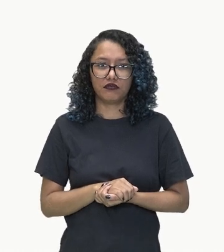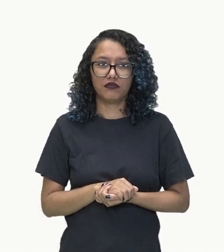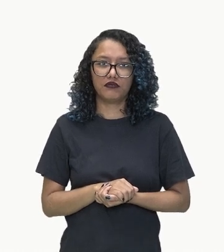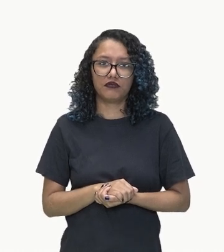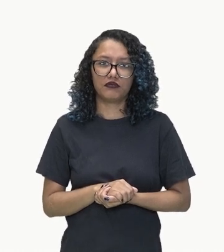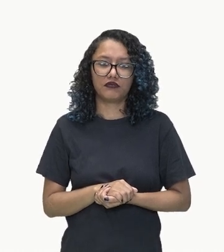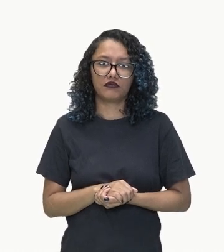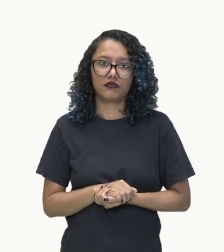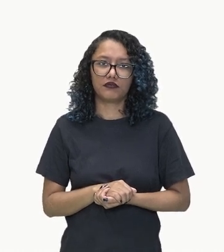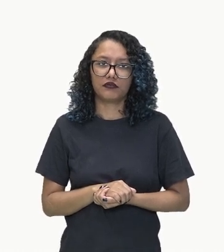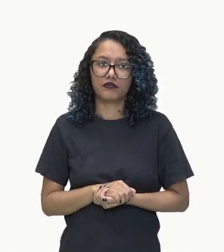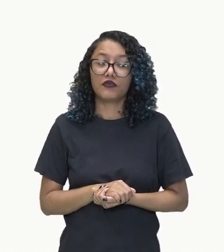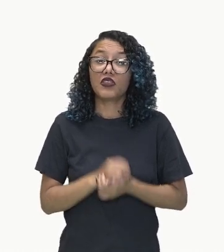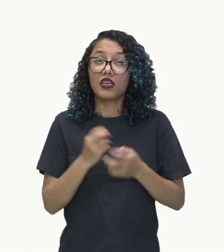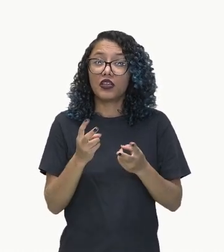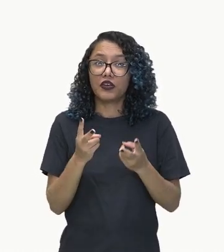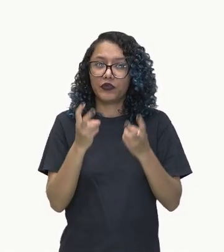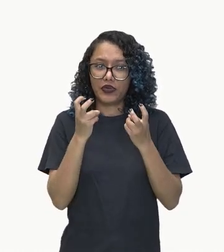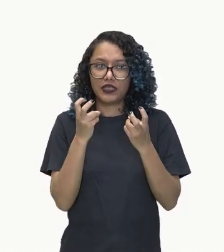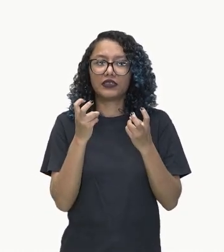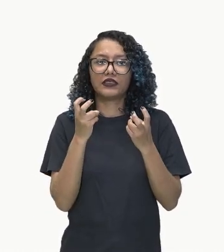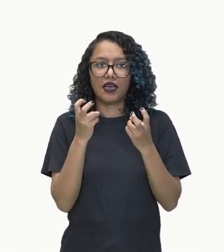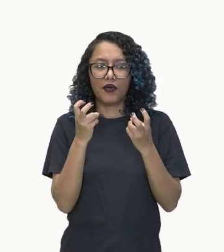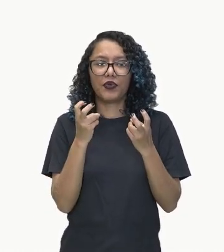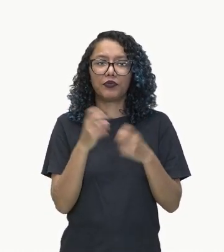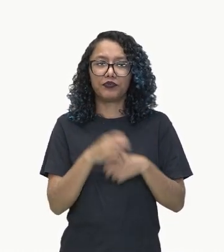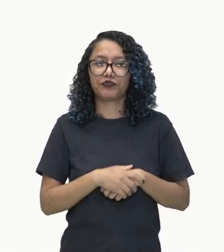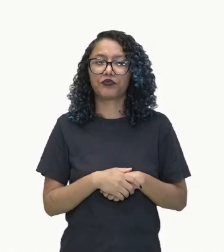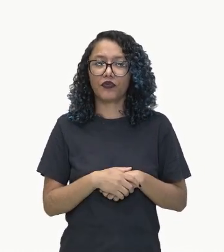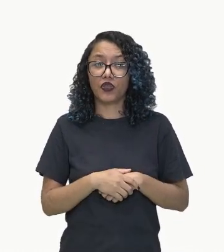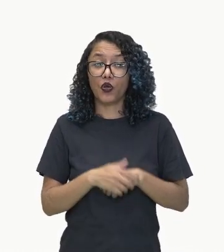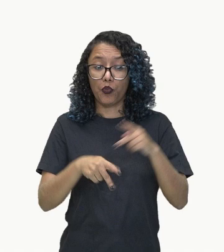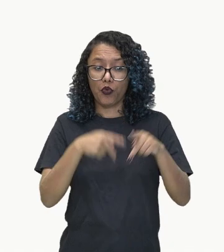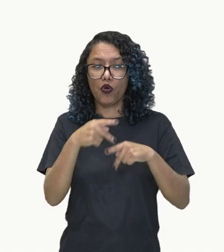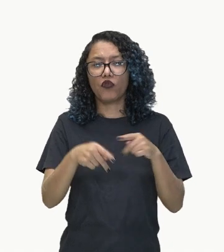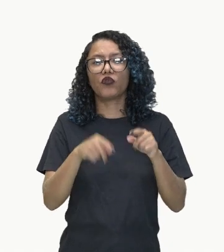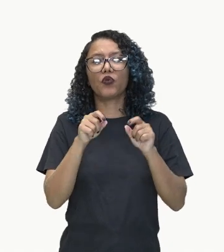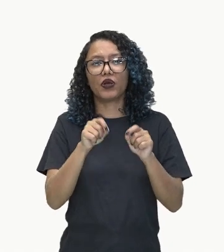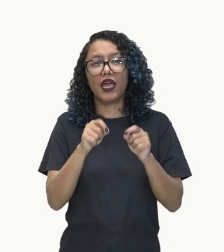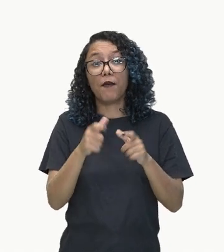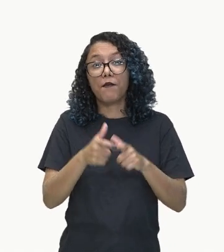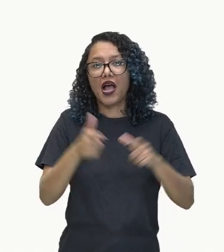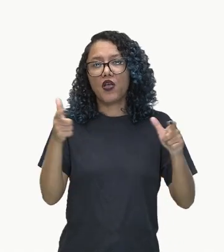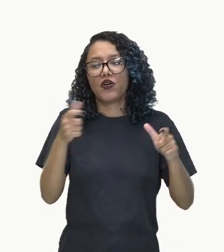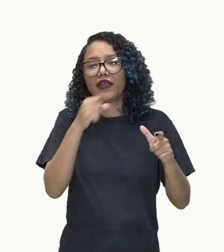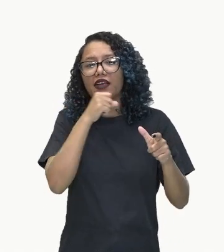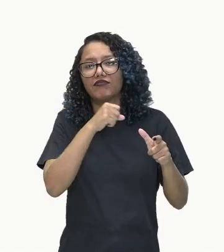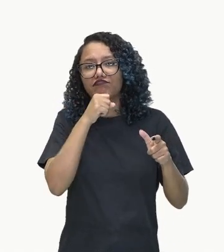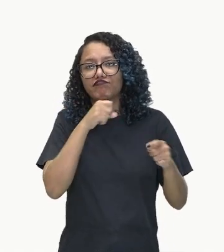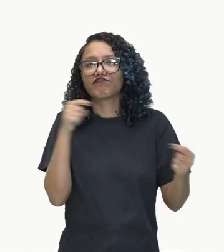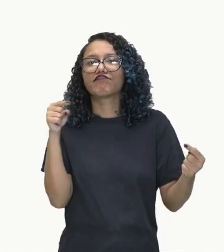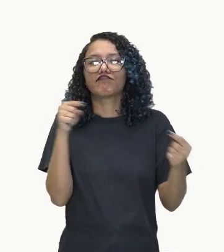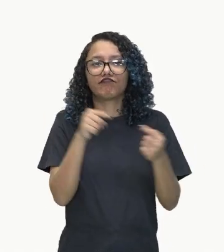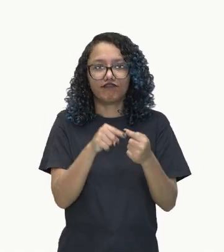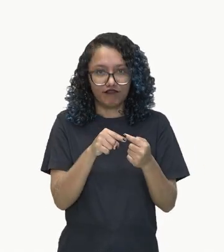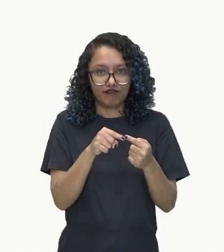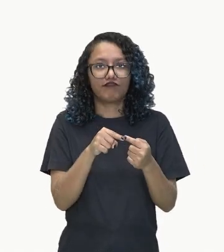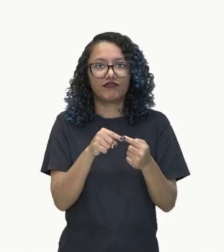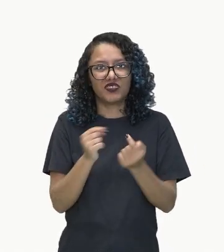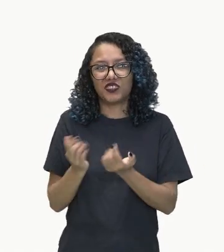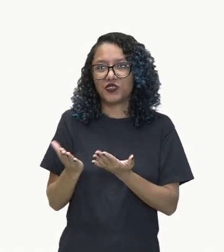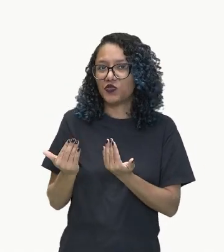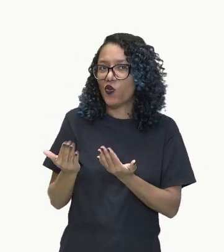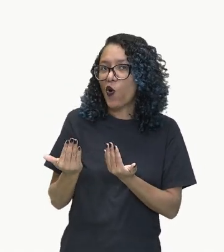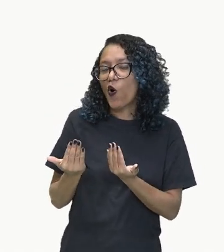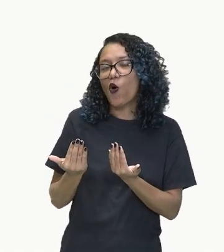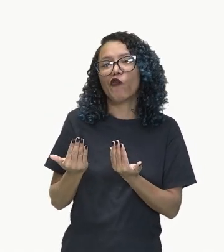gente verifica que a população do Canadá está cada vez mais idosa. Então, é uma população que não está se renovando. E a gente vê